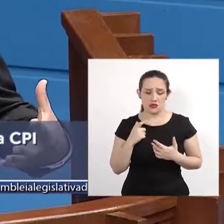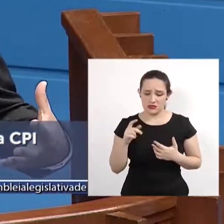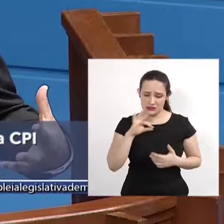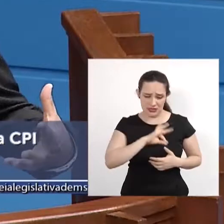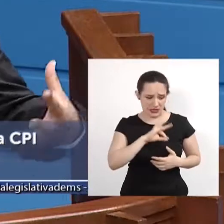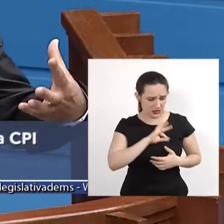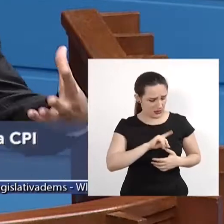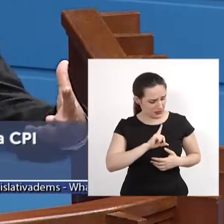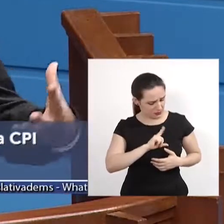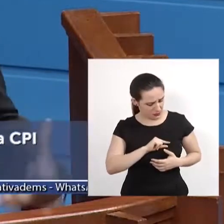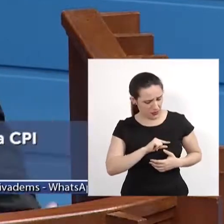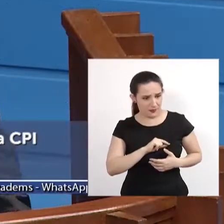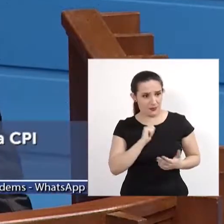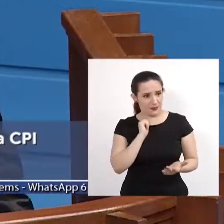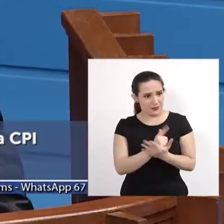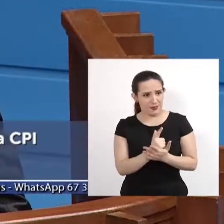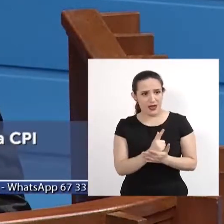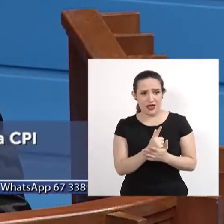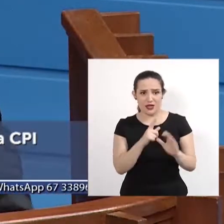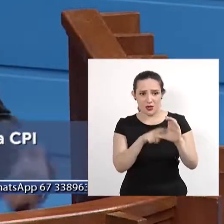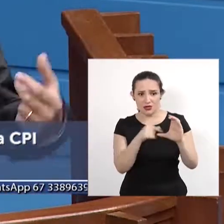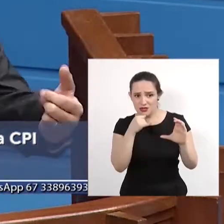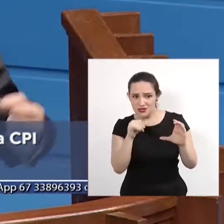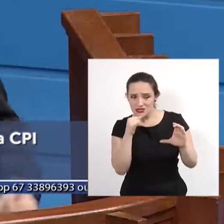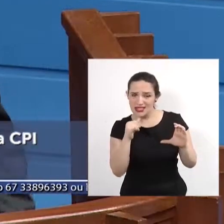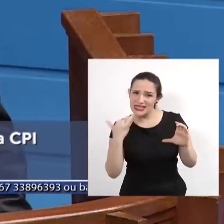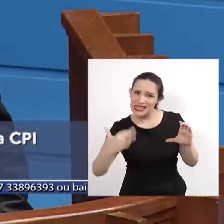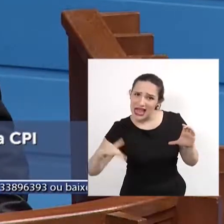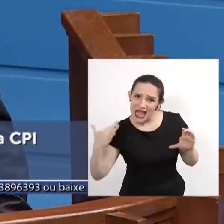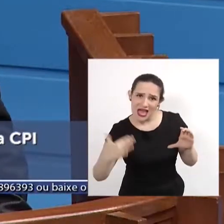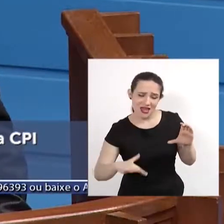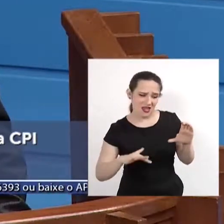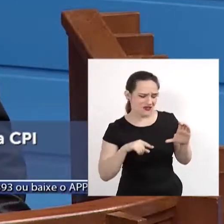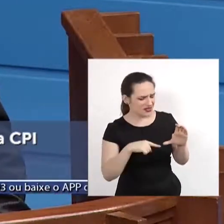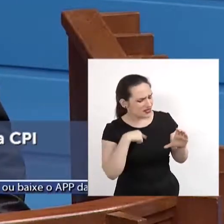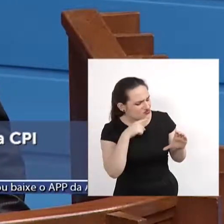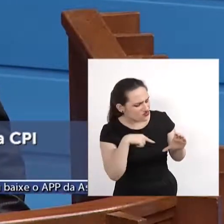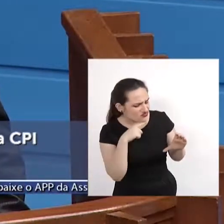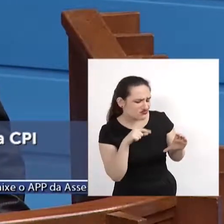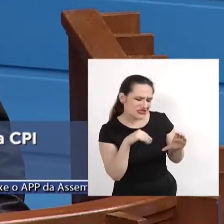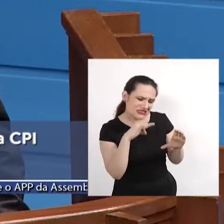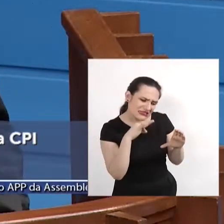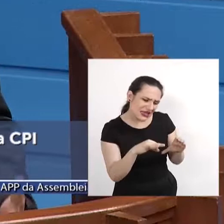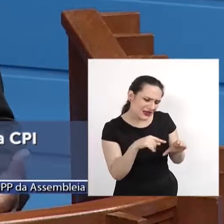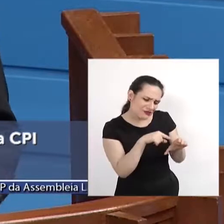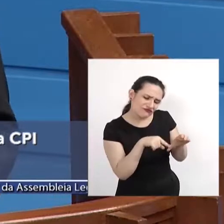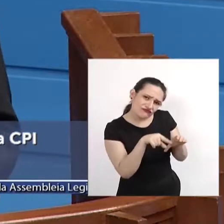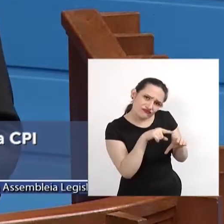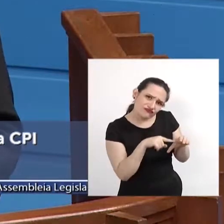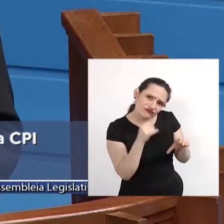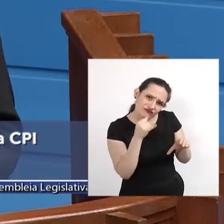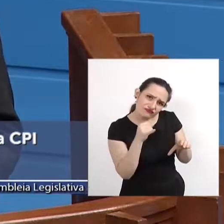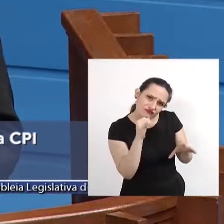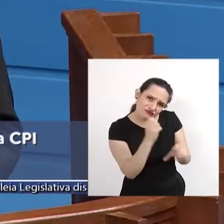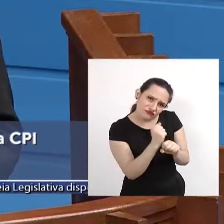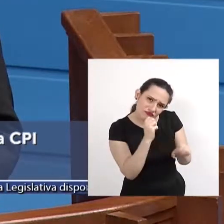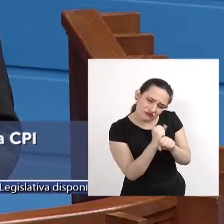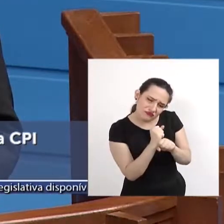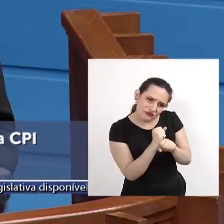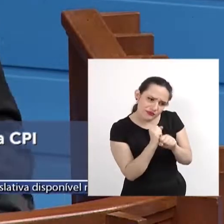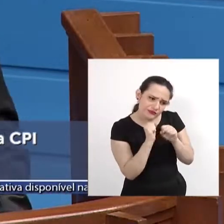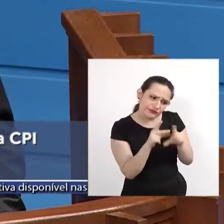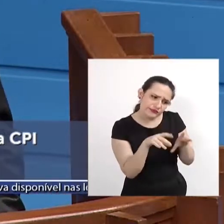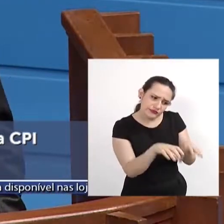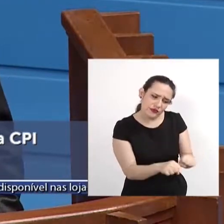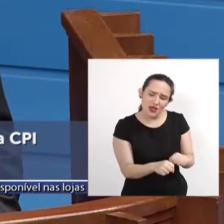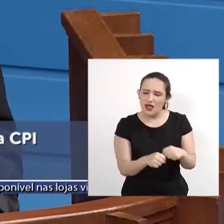pouco, paga uma conta de energia alta, você tem dúvidas em relação ao medidor, mas pode ser que o medidor não